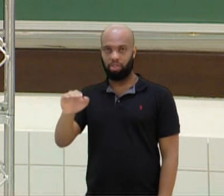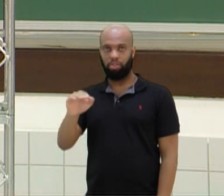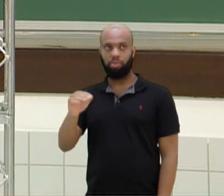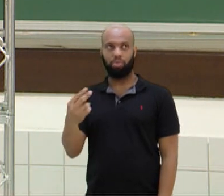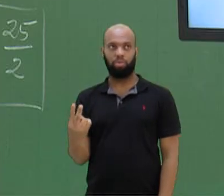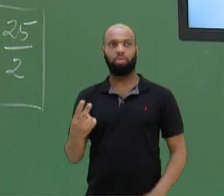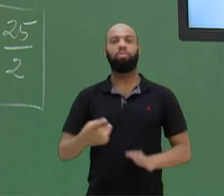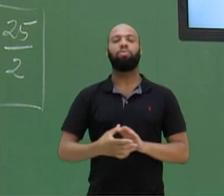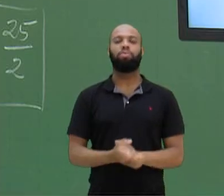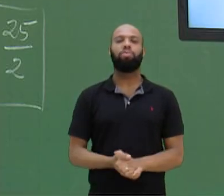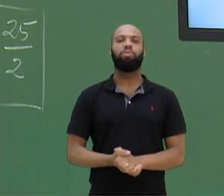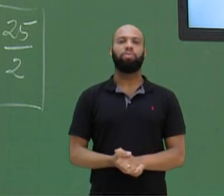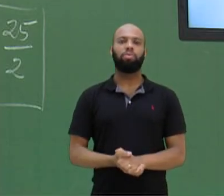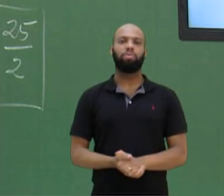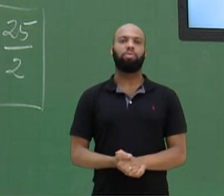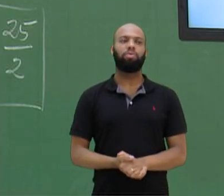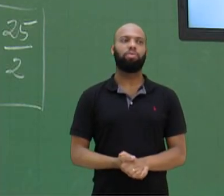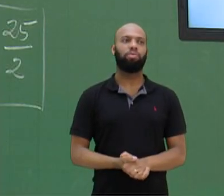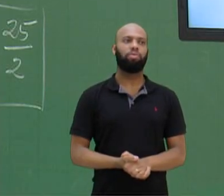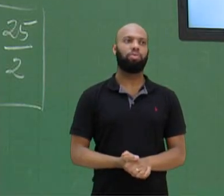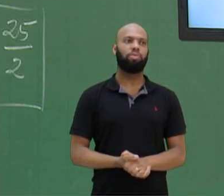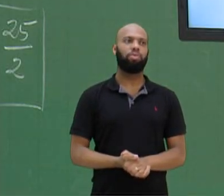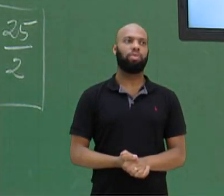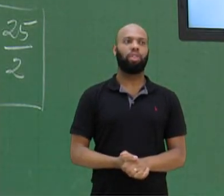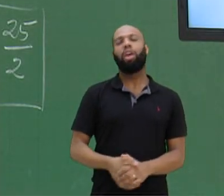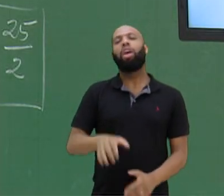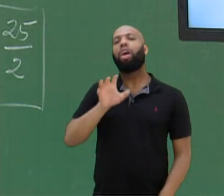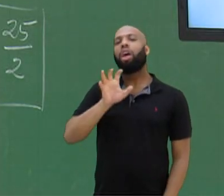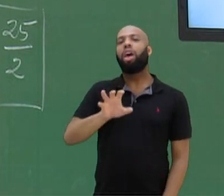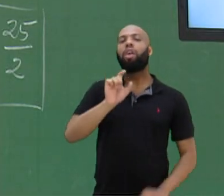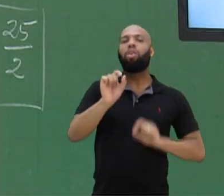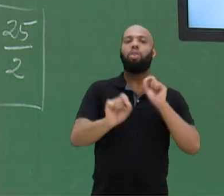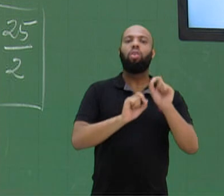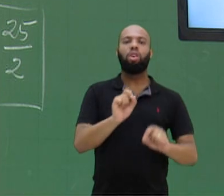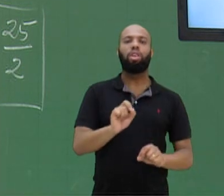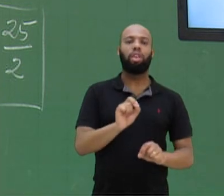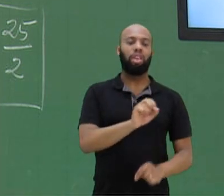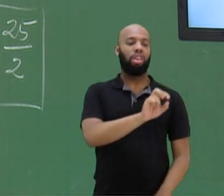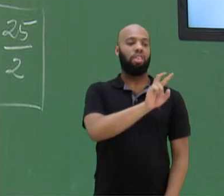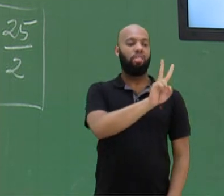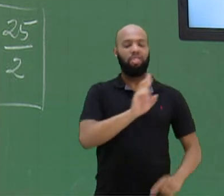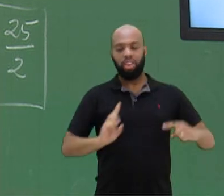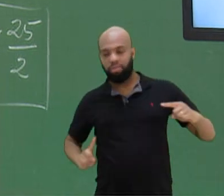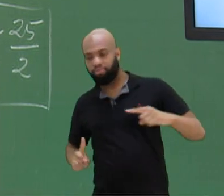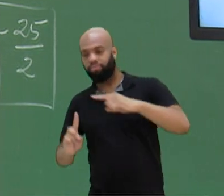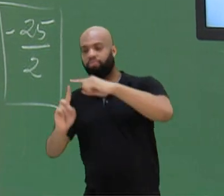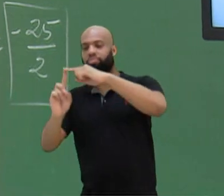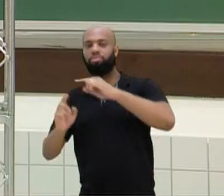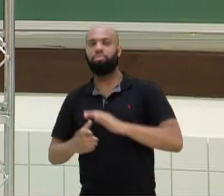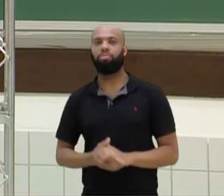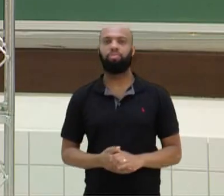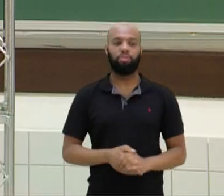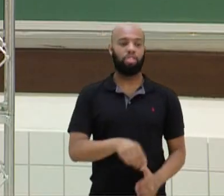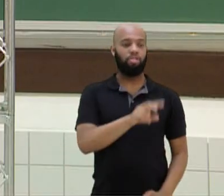né? Vamos só responder. O ponto de mínimo dessa função tem o